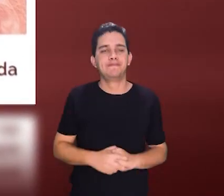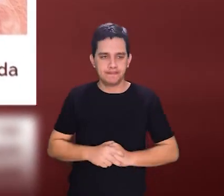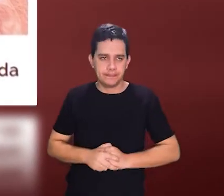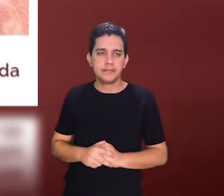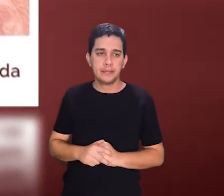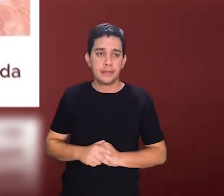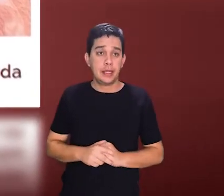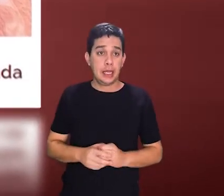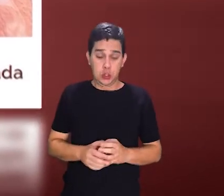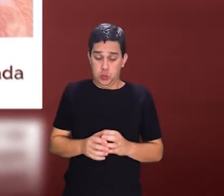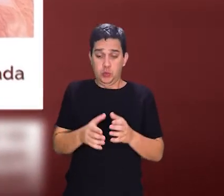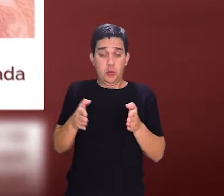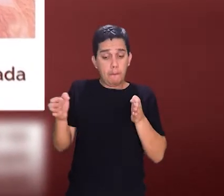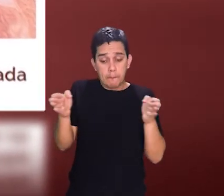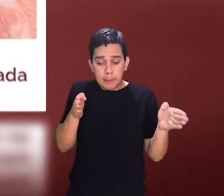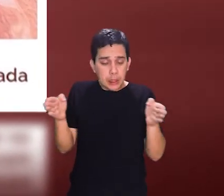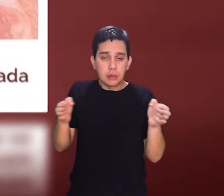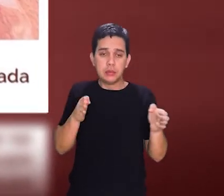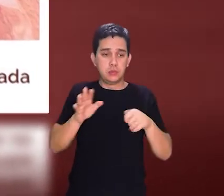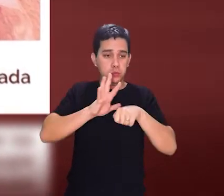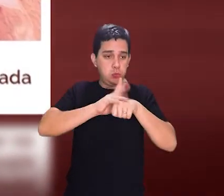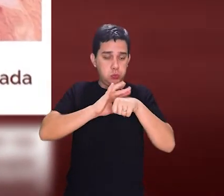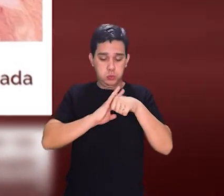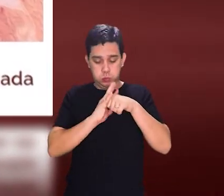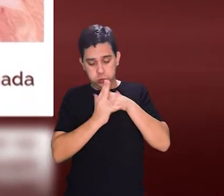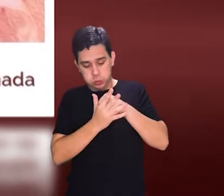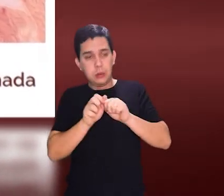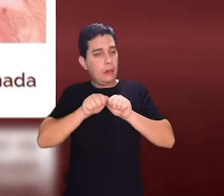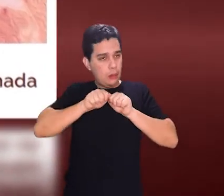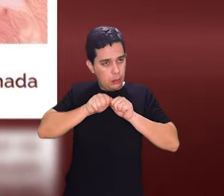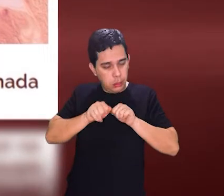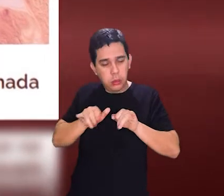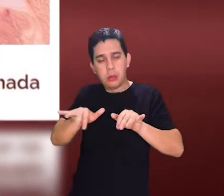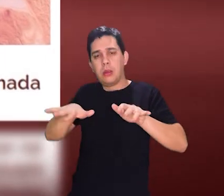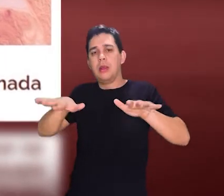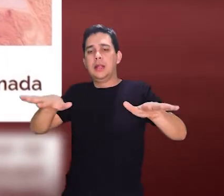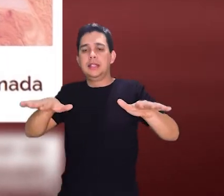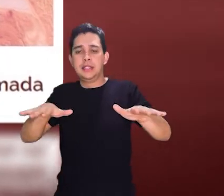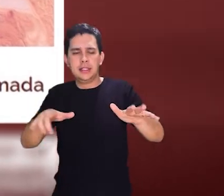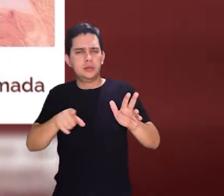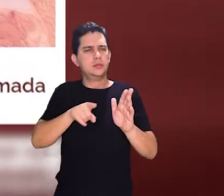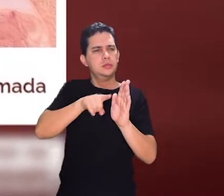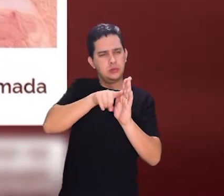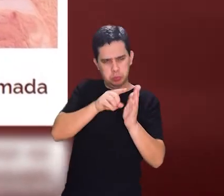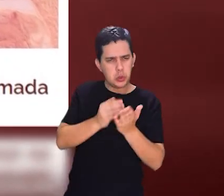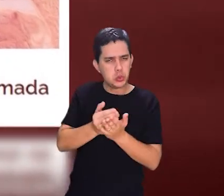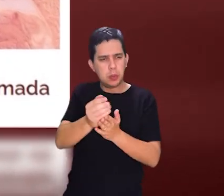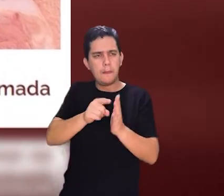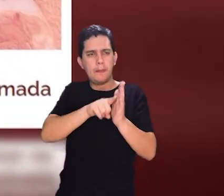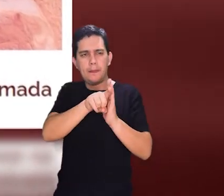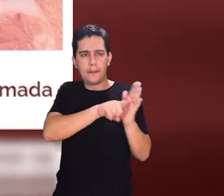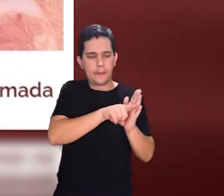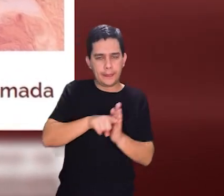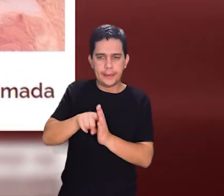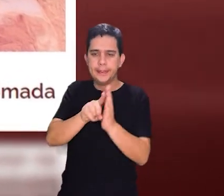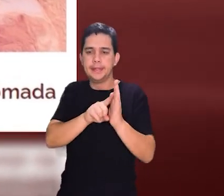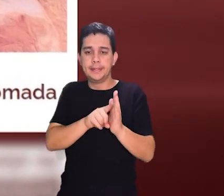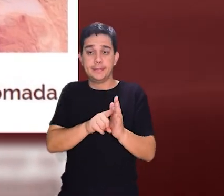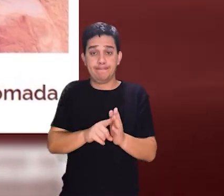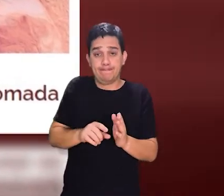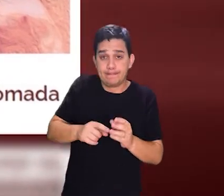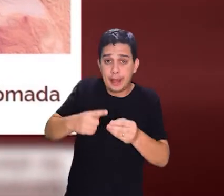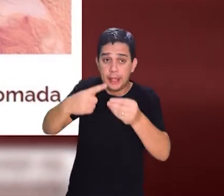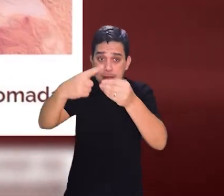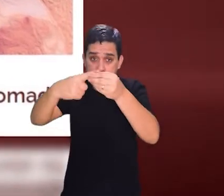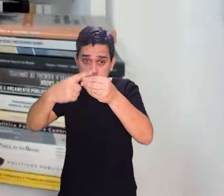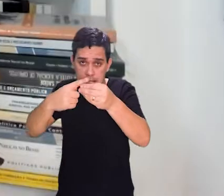no curso da pandemia, né, da Covid-19, a relação da unidade de saúde com o município de Rio Bonito se